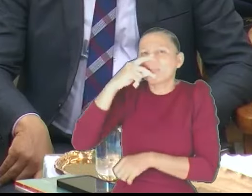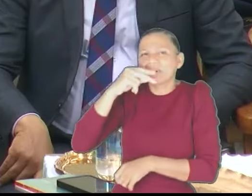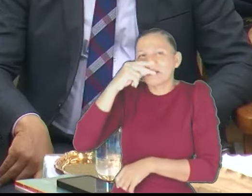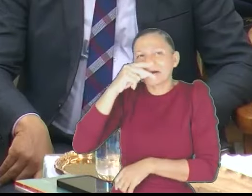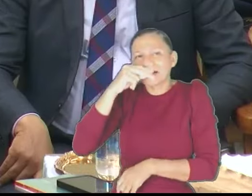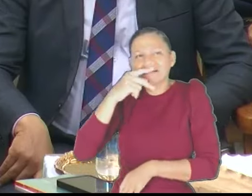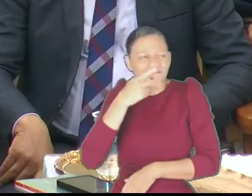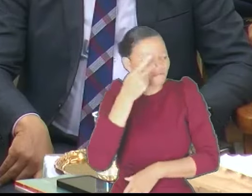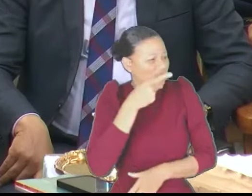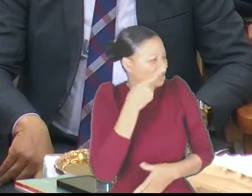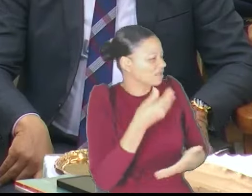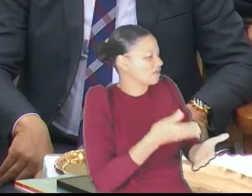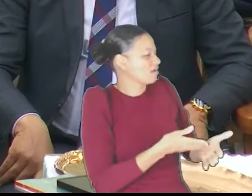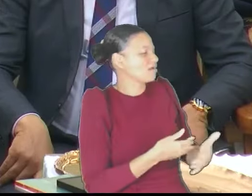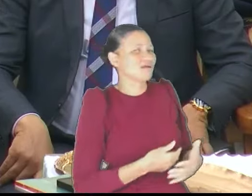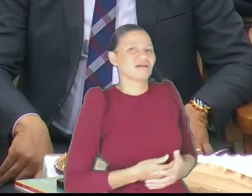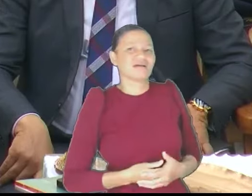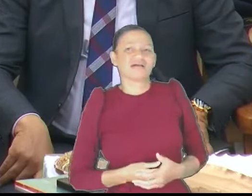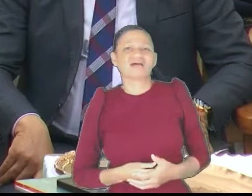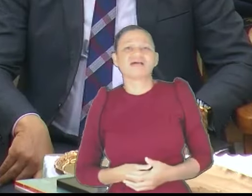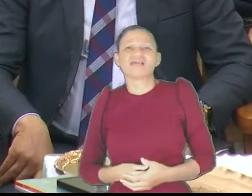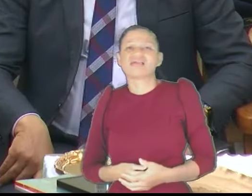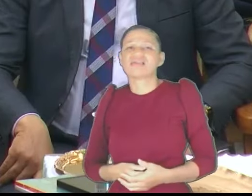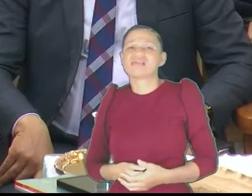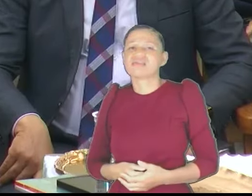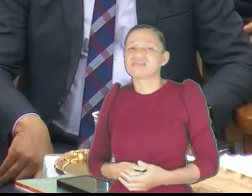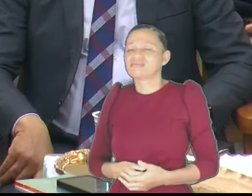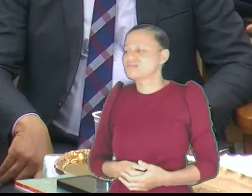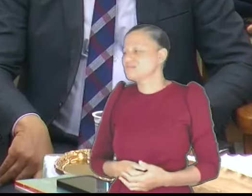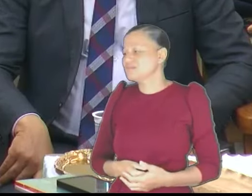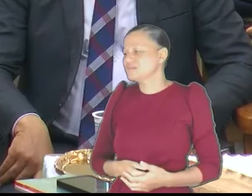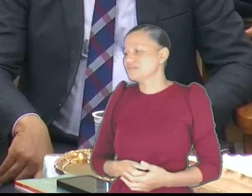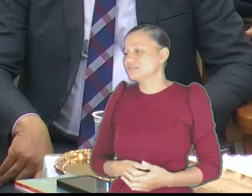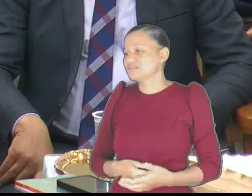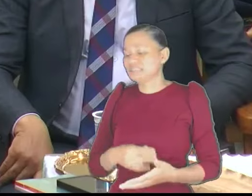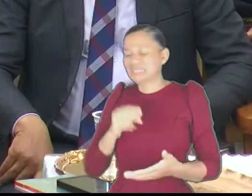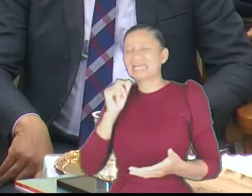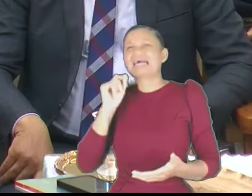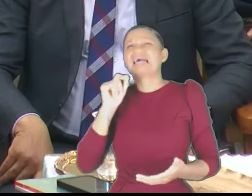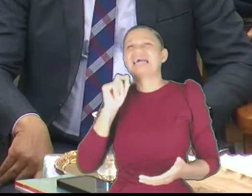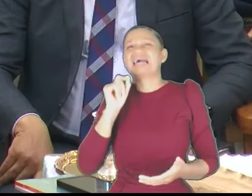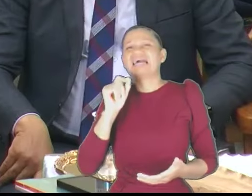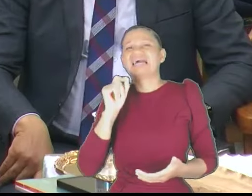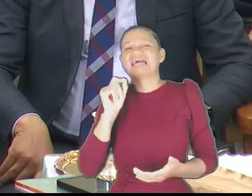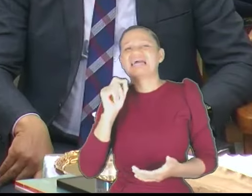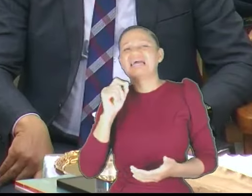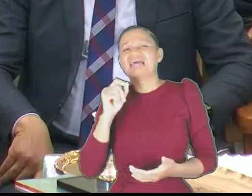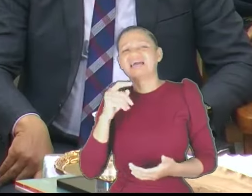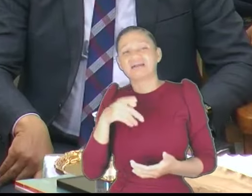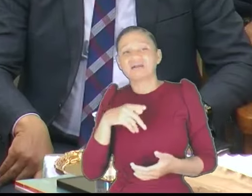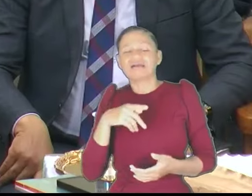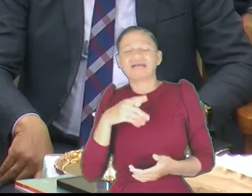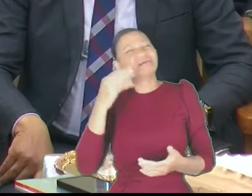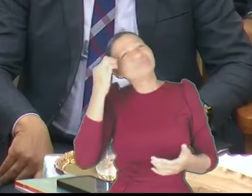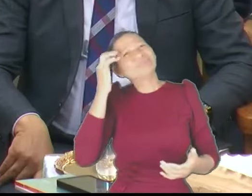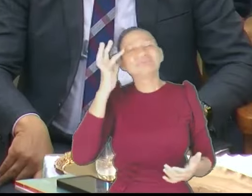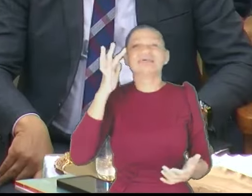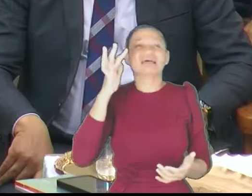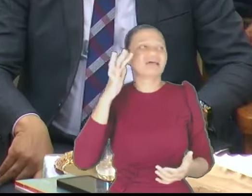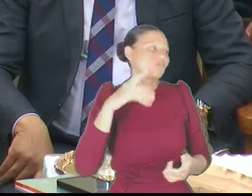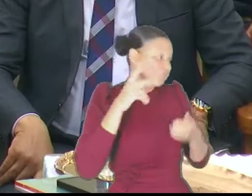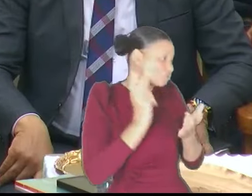que está escrito. Aí o irmão, até porque está escrito, eu vou continuar pregando que você ainda não sabe.